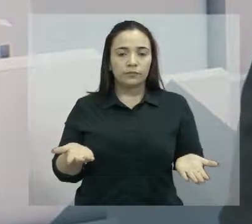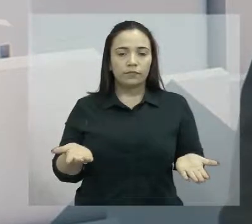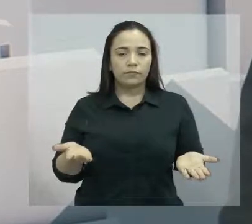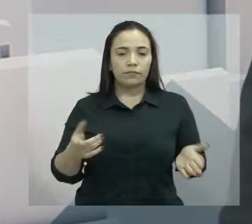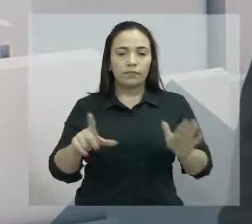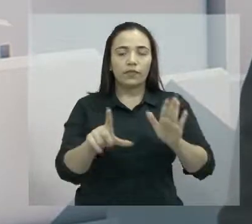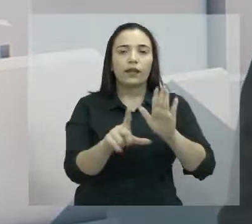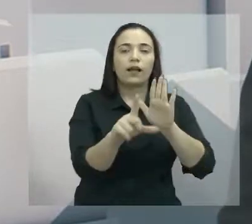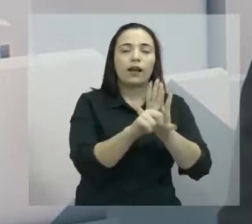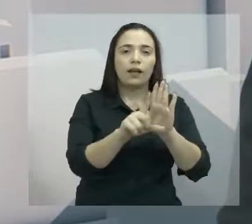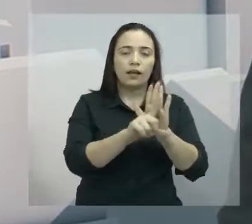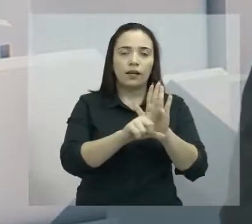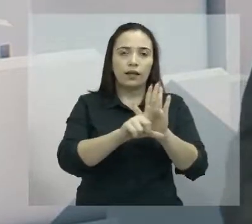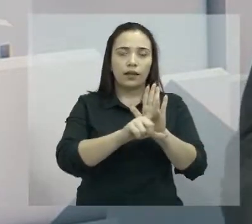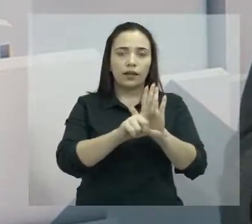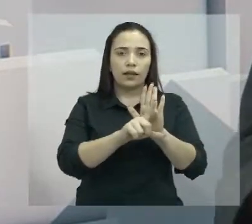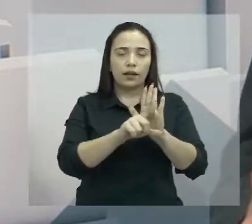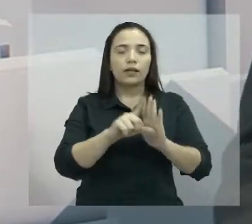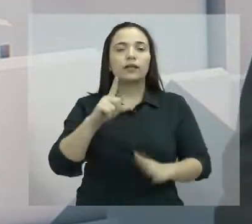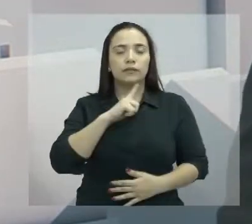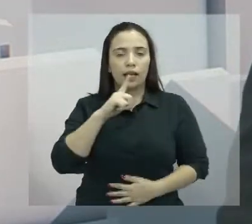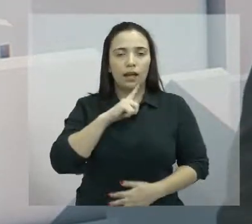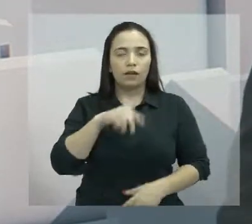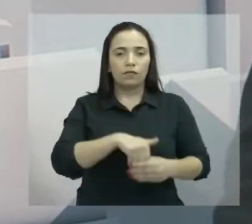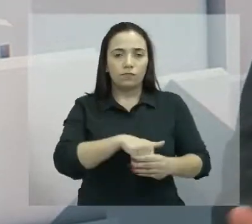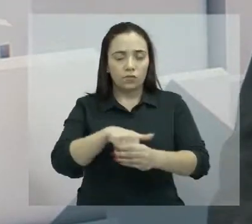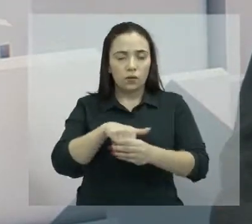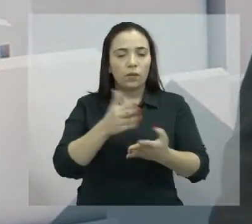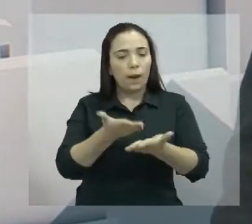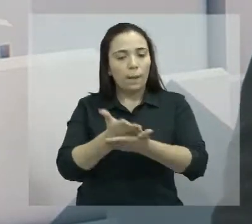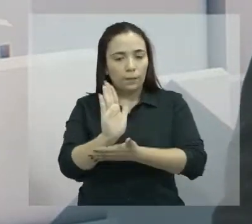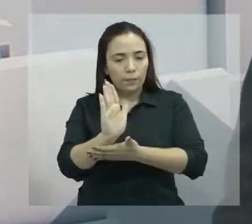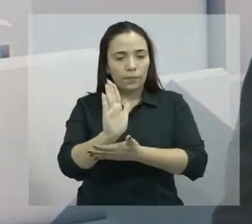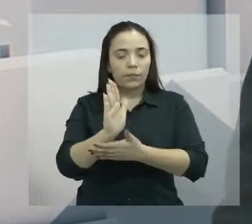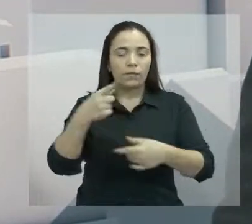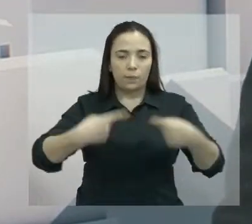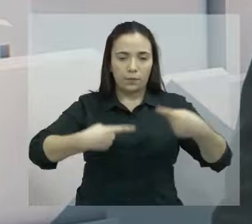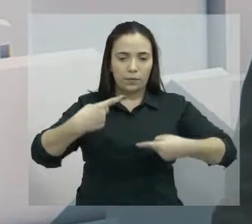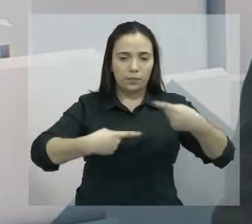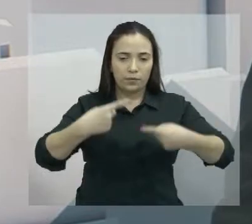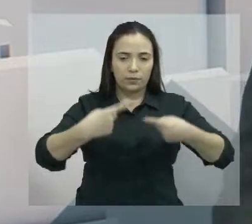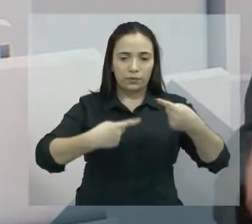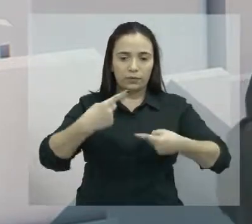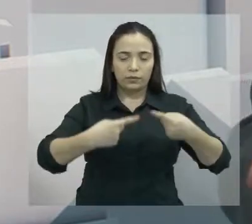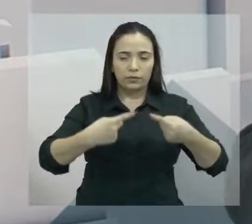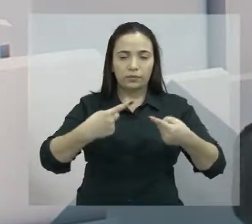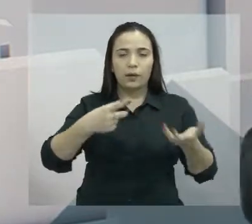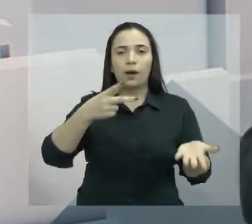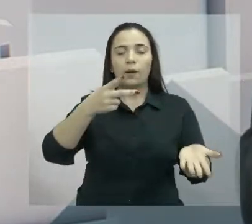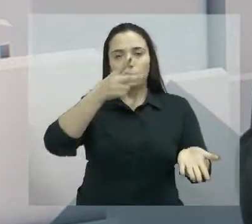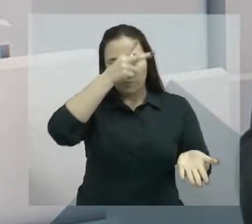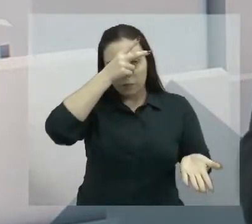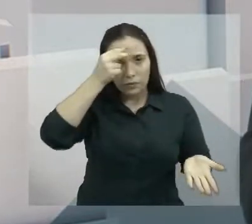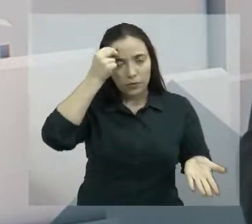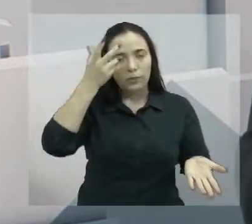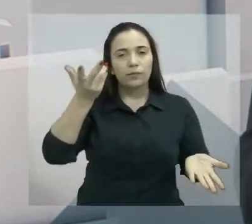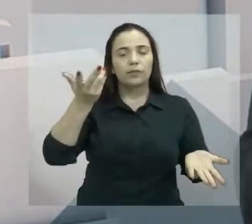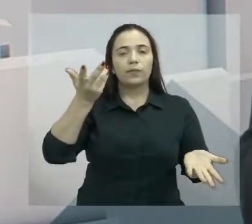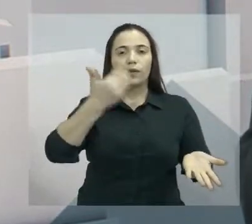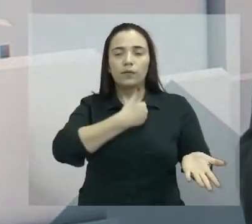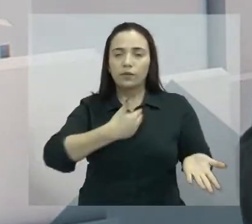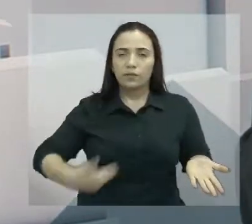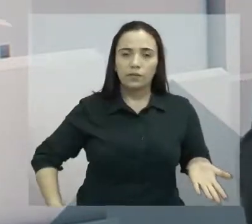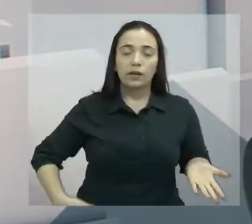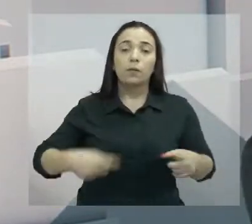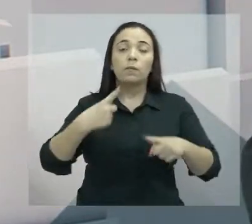as leis, né, elas são aprovadas pelo parlamento, né, com o objetivo de fazer com que